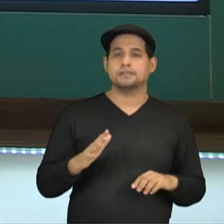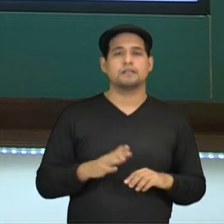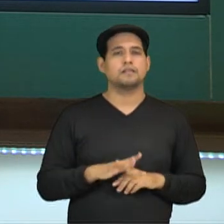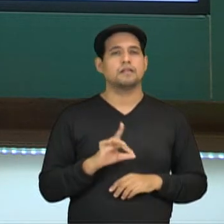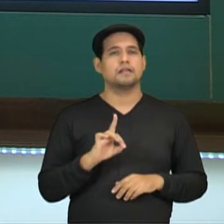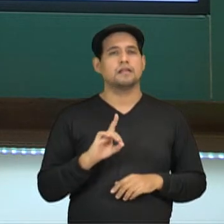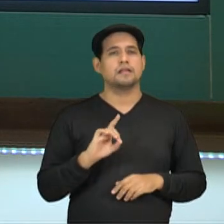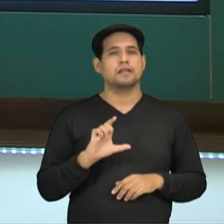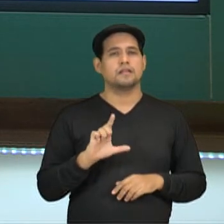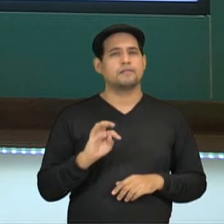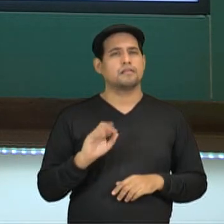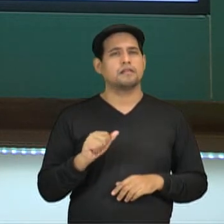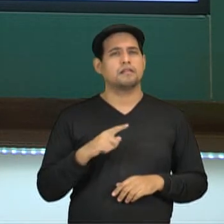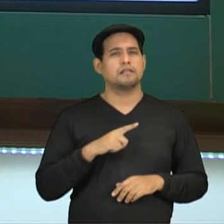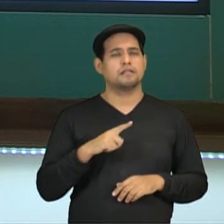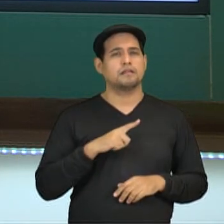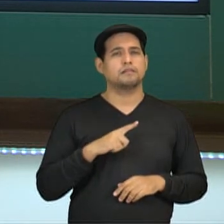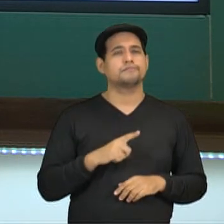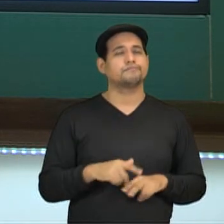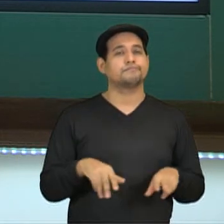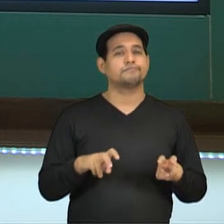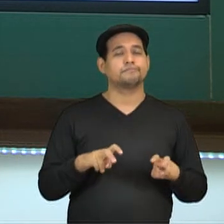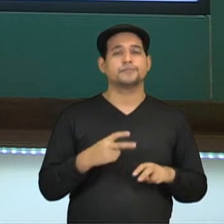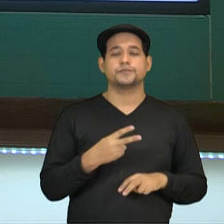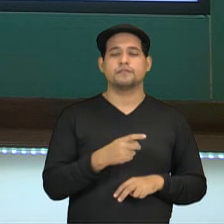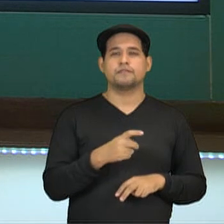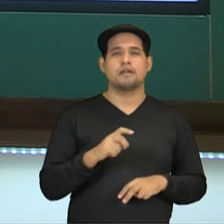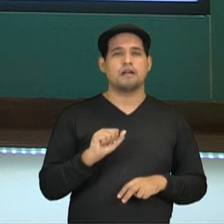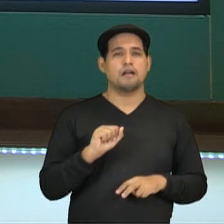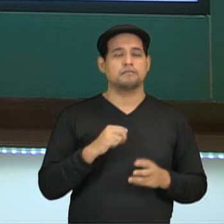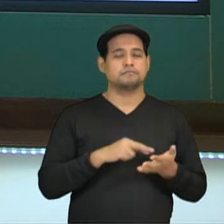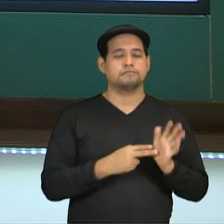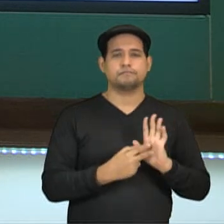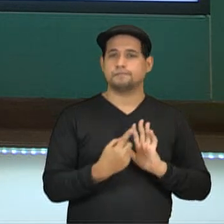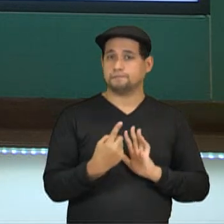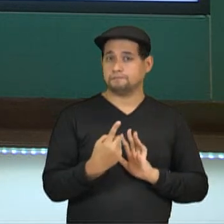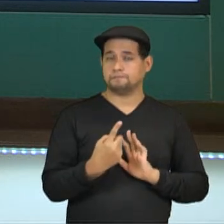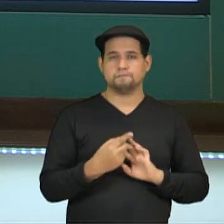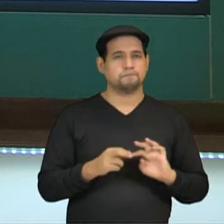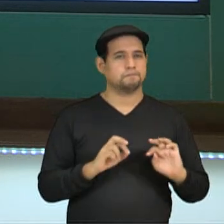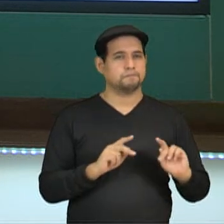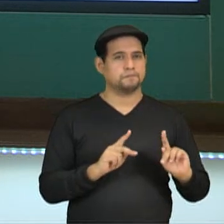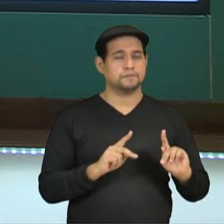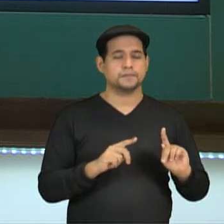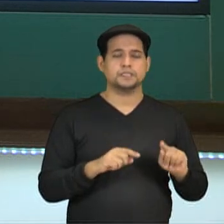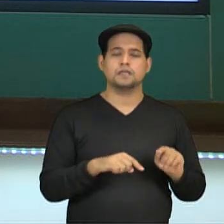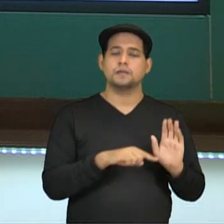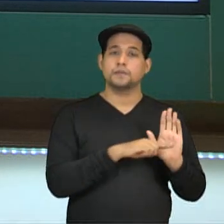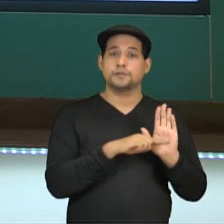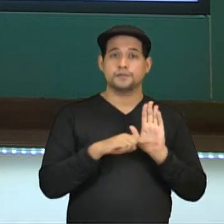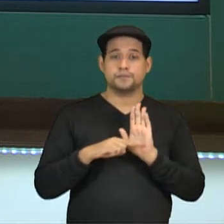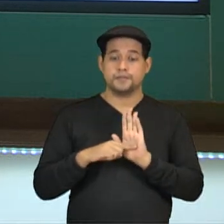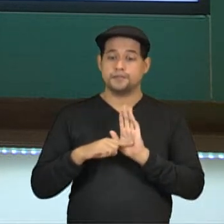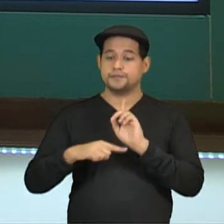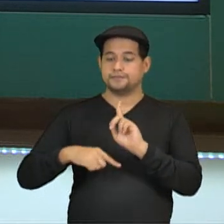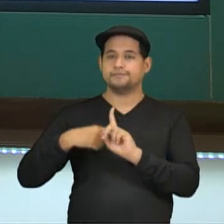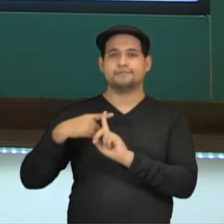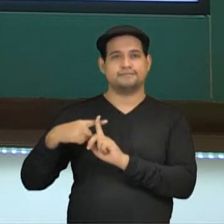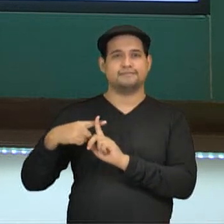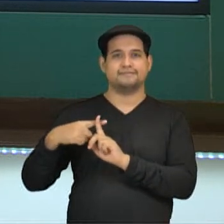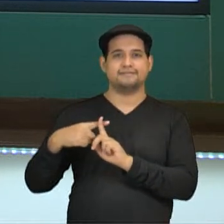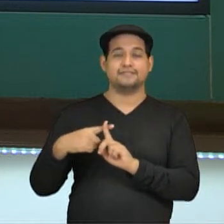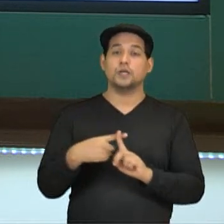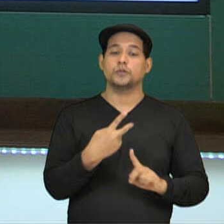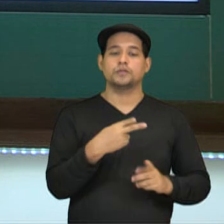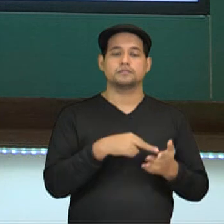delta, que eu já tenho, sobre 2 vezes o A, que é 1. Pois muito bem, menos com menos, mais, então esse 2